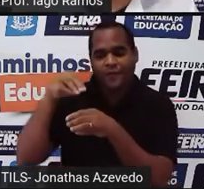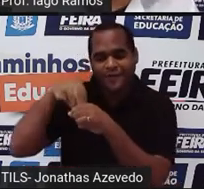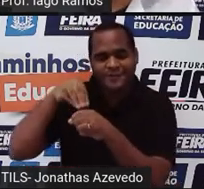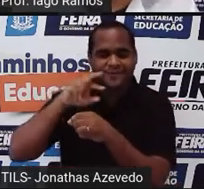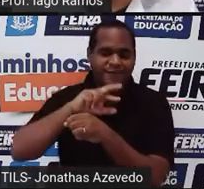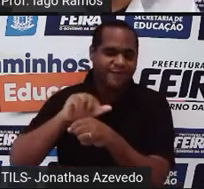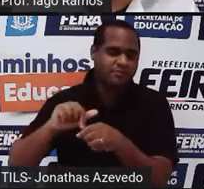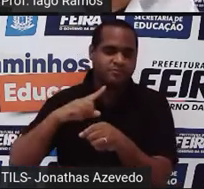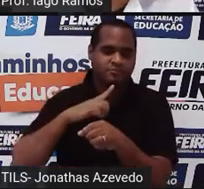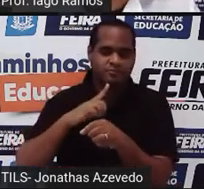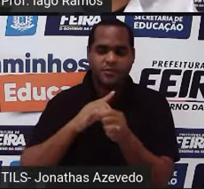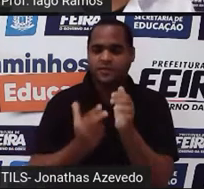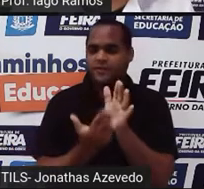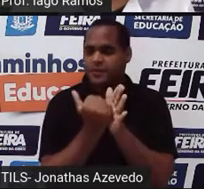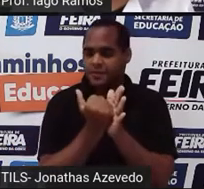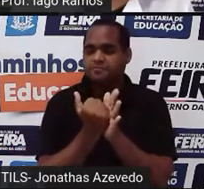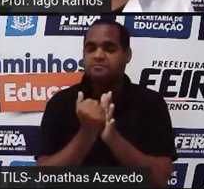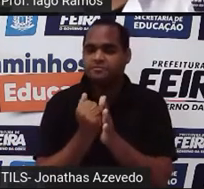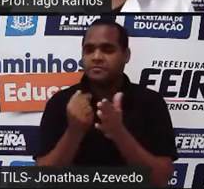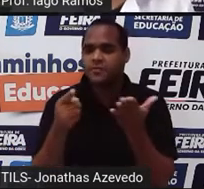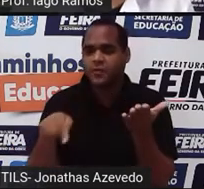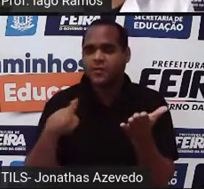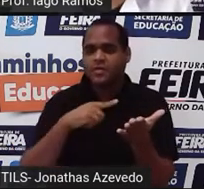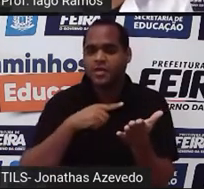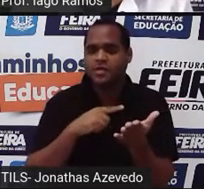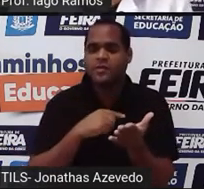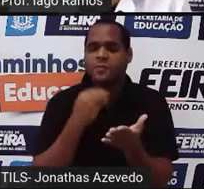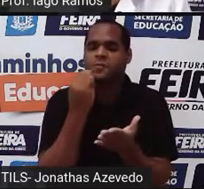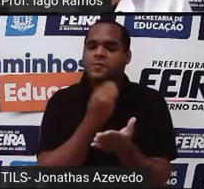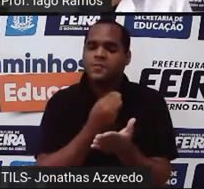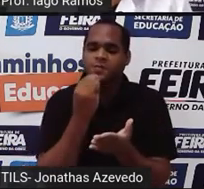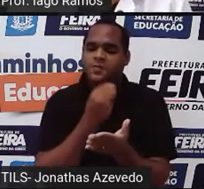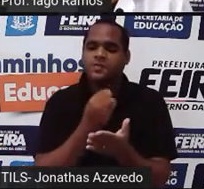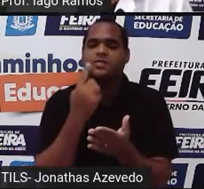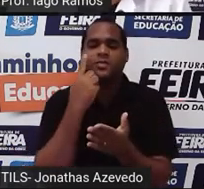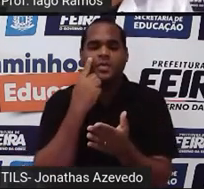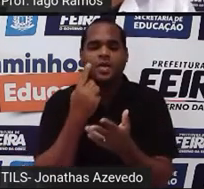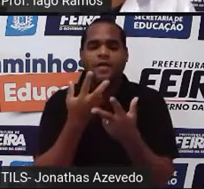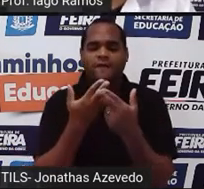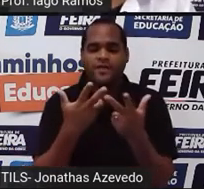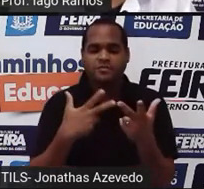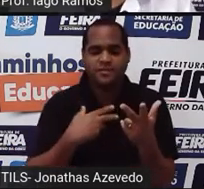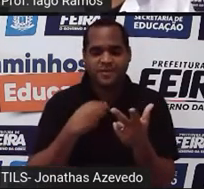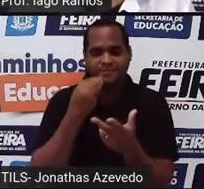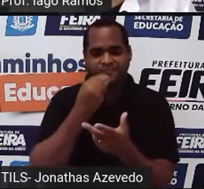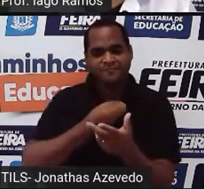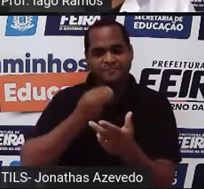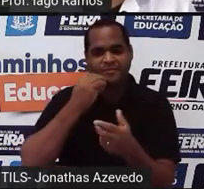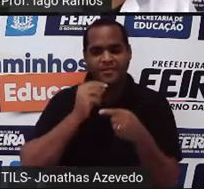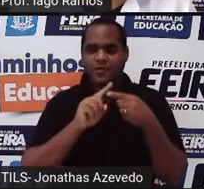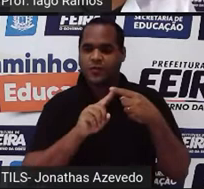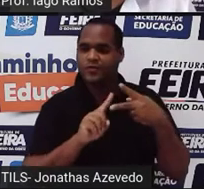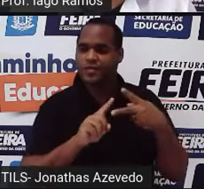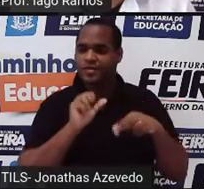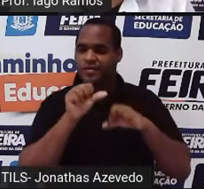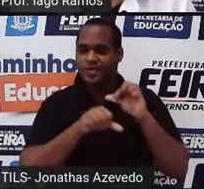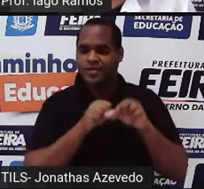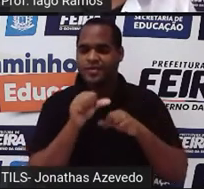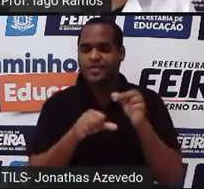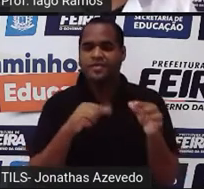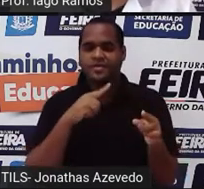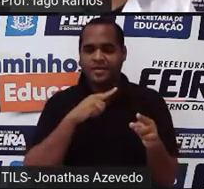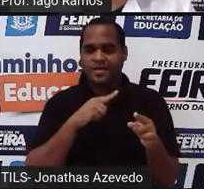das figuras. E a gente teve a oportunidade de ver dois tipos de transformação: